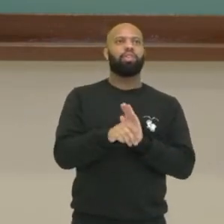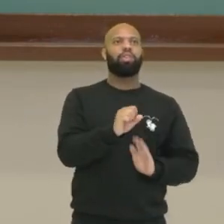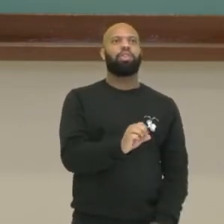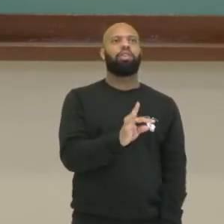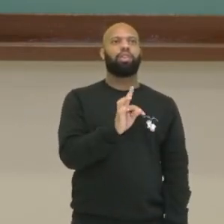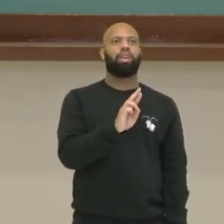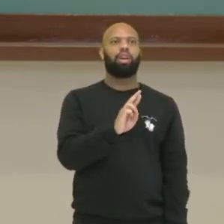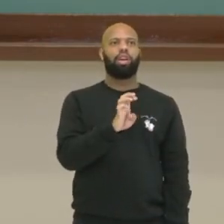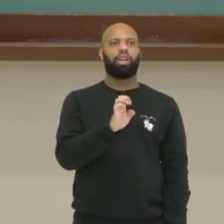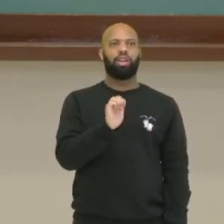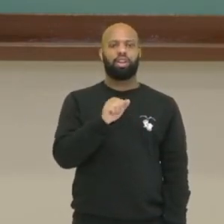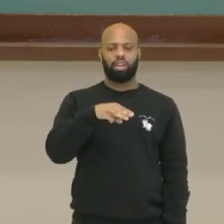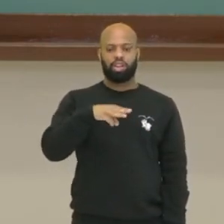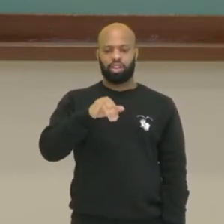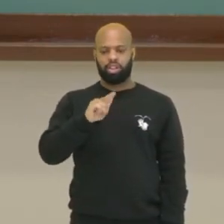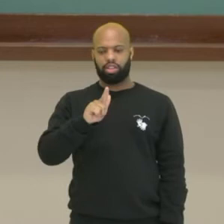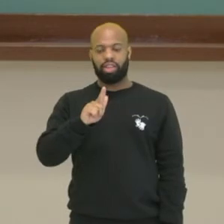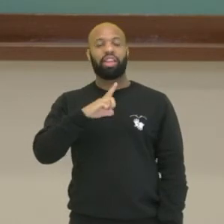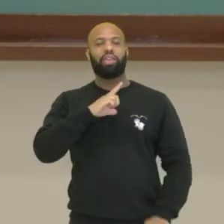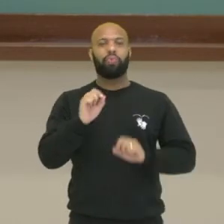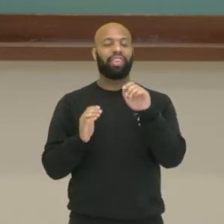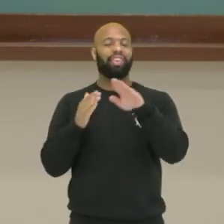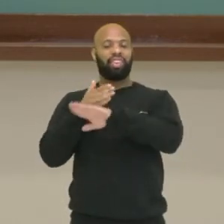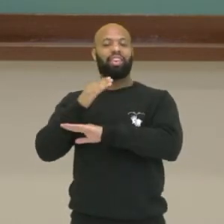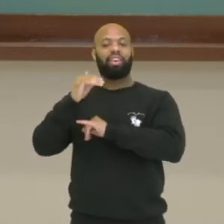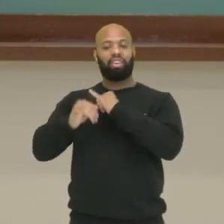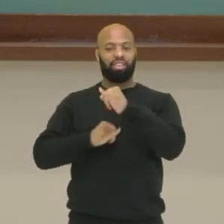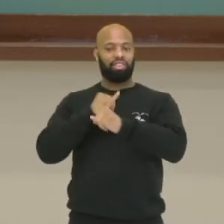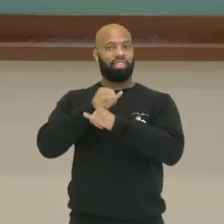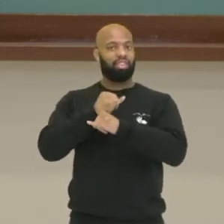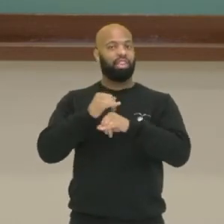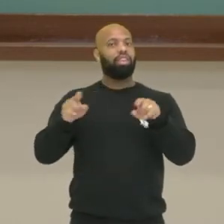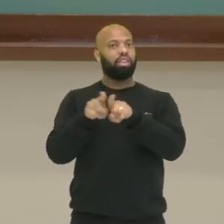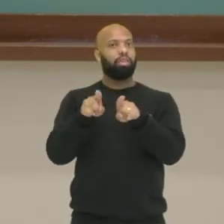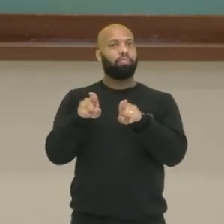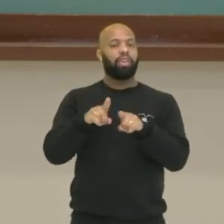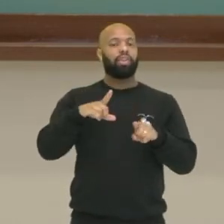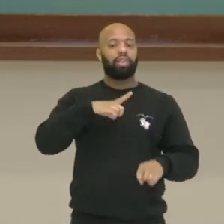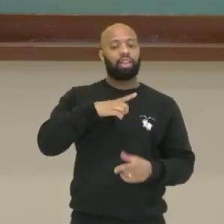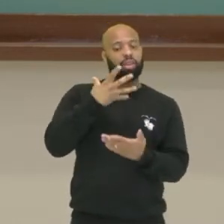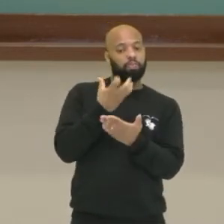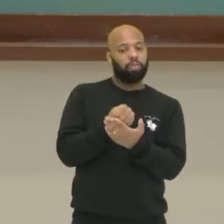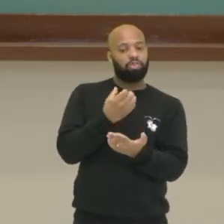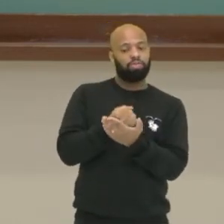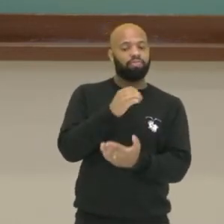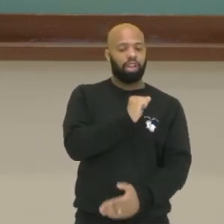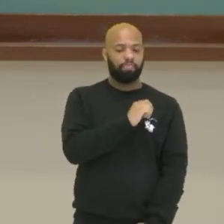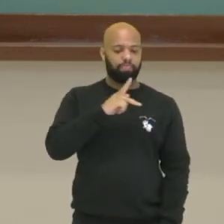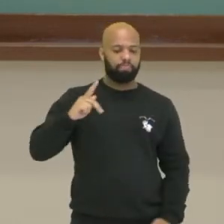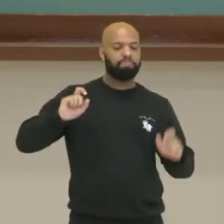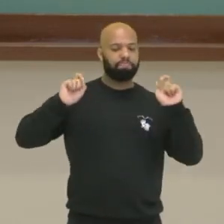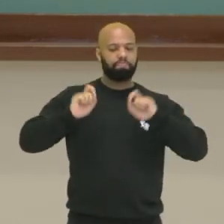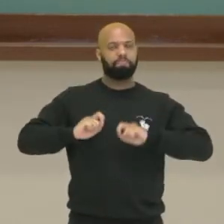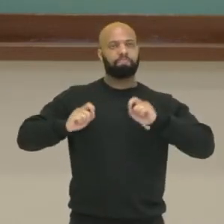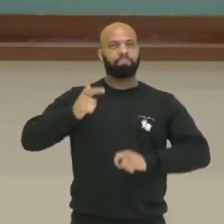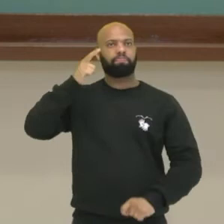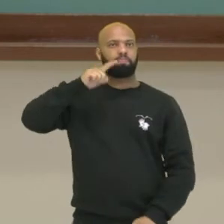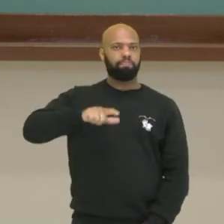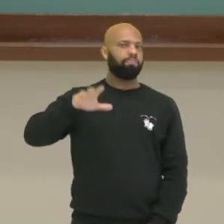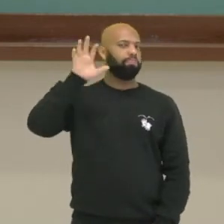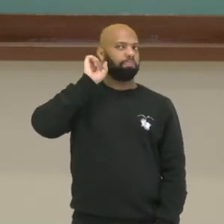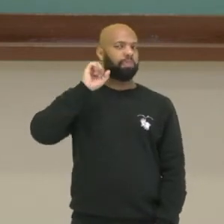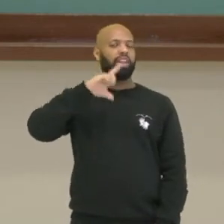acesso aos meus dados móveis e a um aplicativo que permita que eu tenha acesso